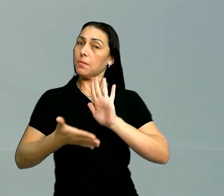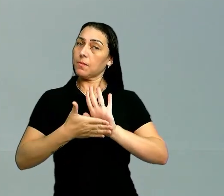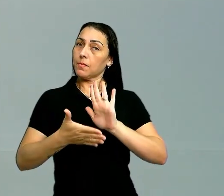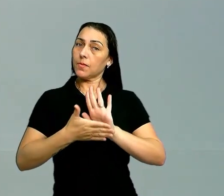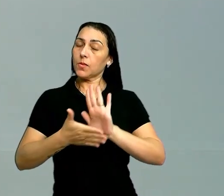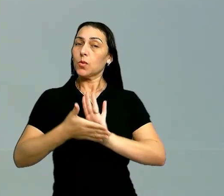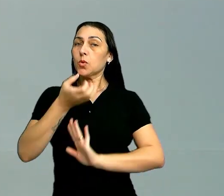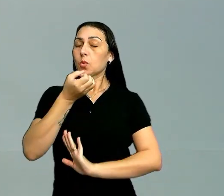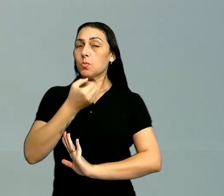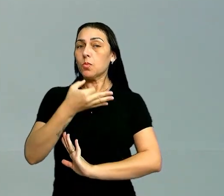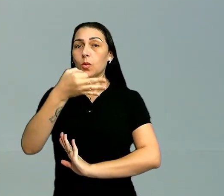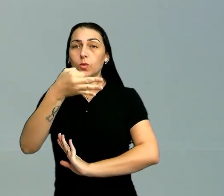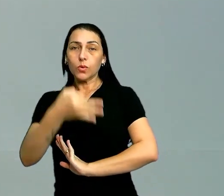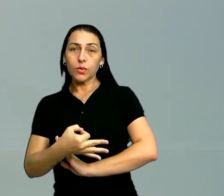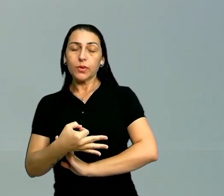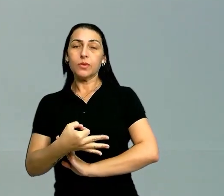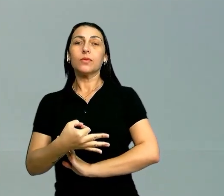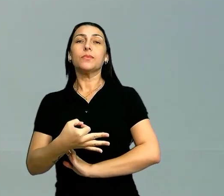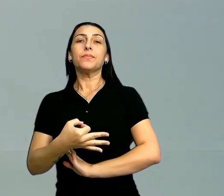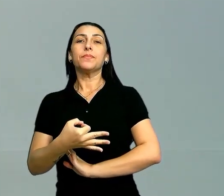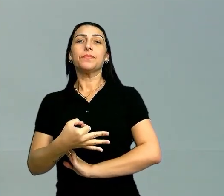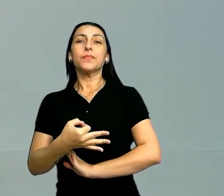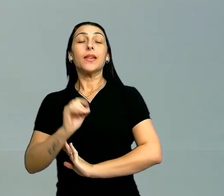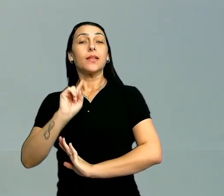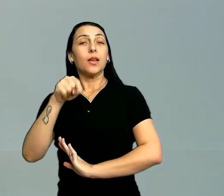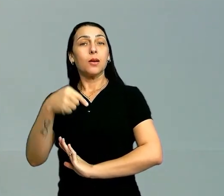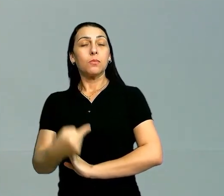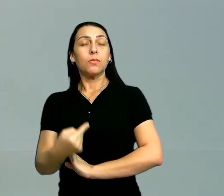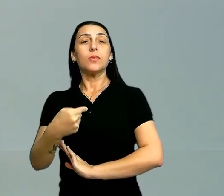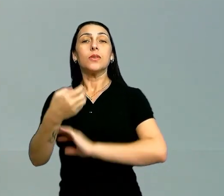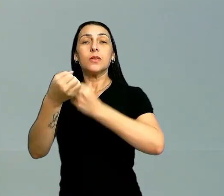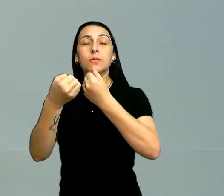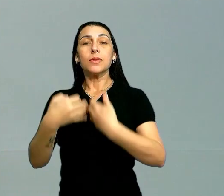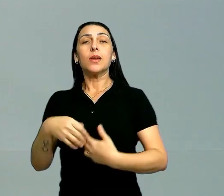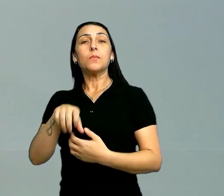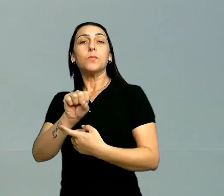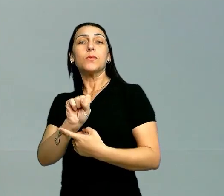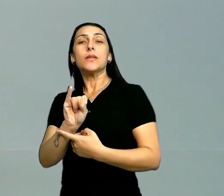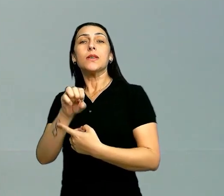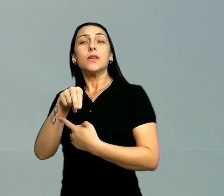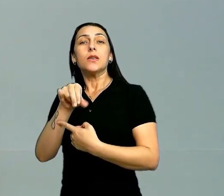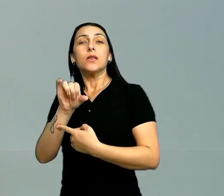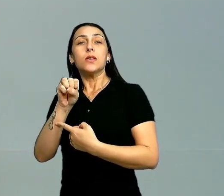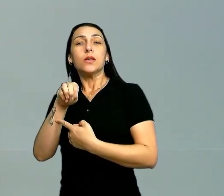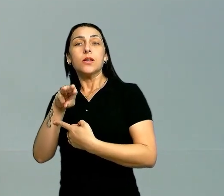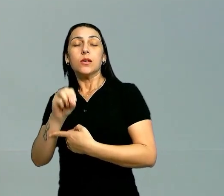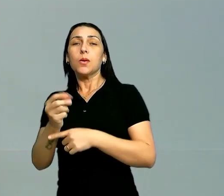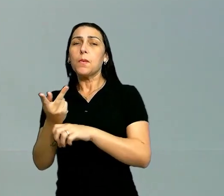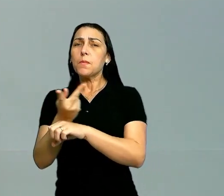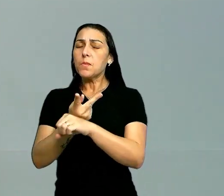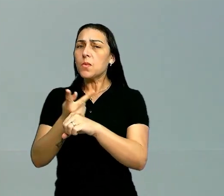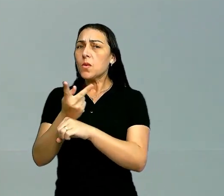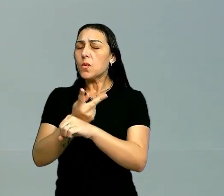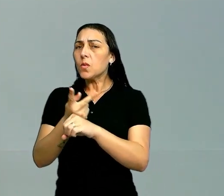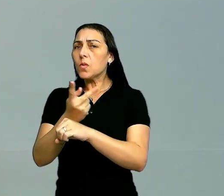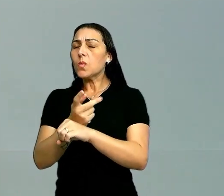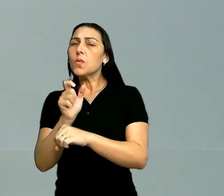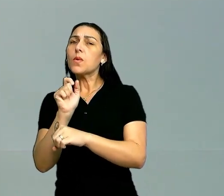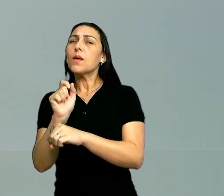dentro do bom, do justo, do correto. Depois tratamos do cinismo, onde a gente deve procurar a autarquia